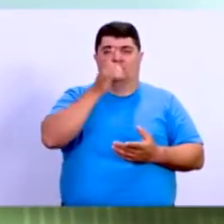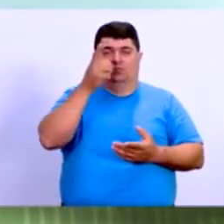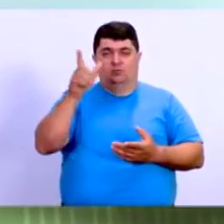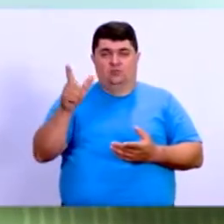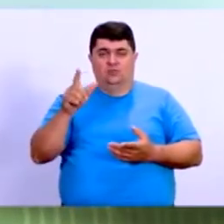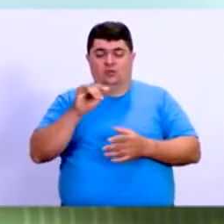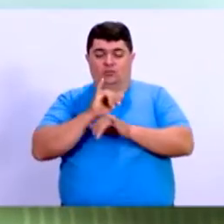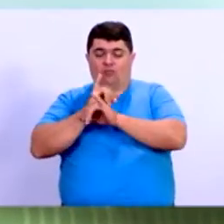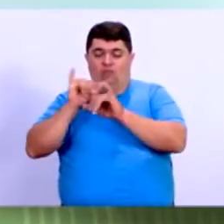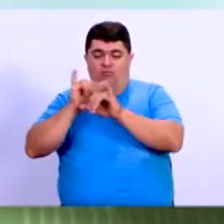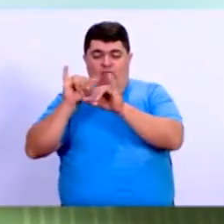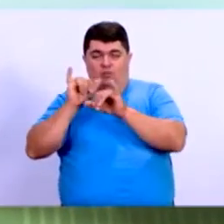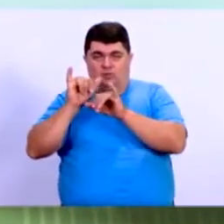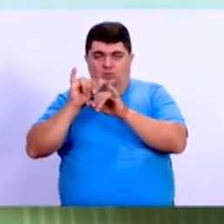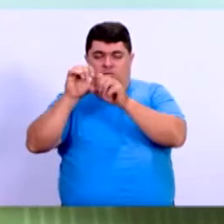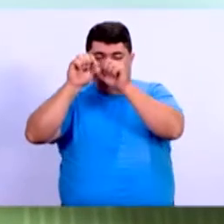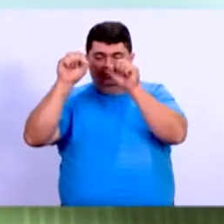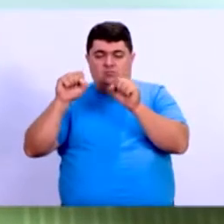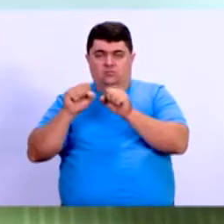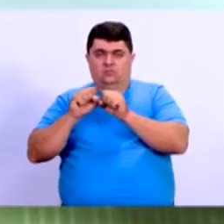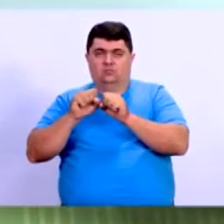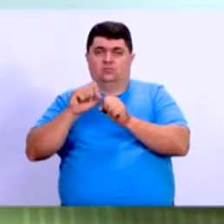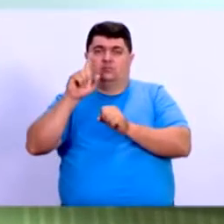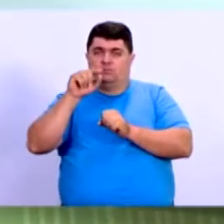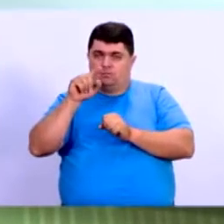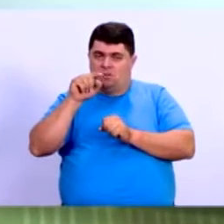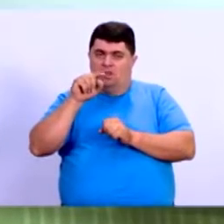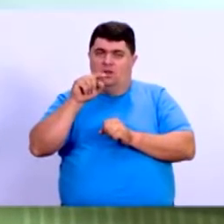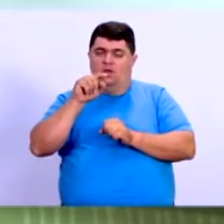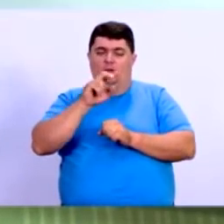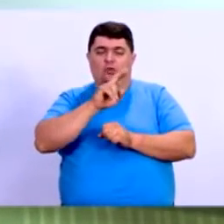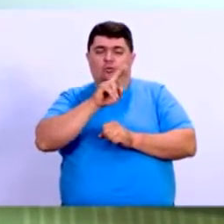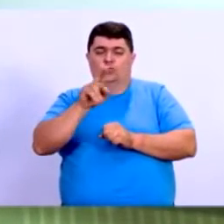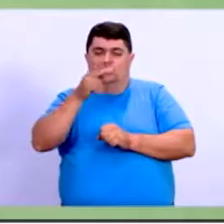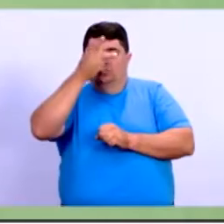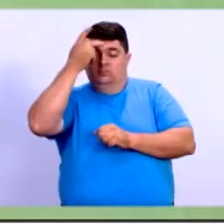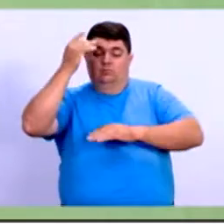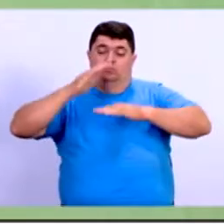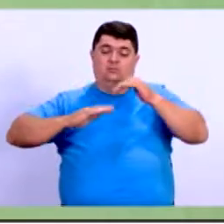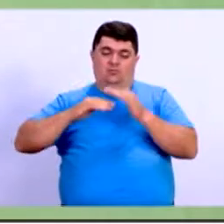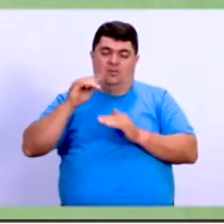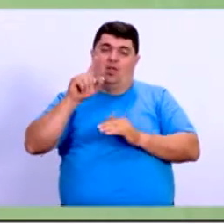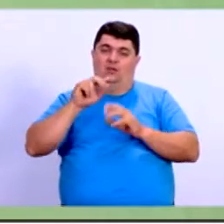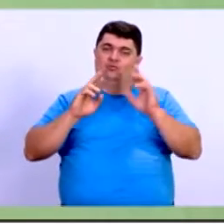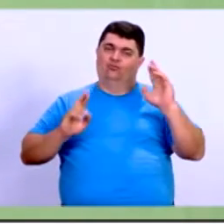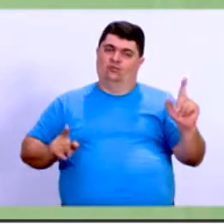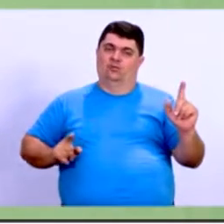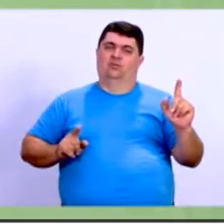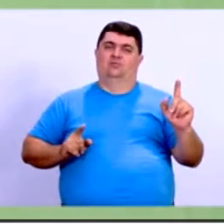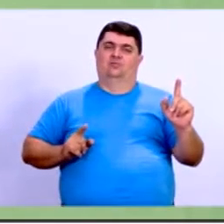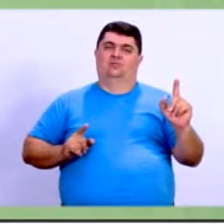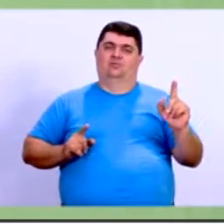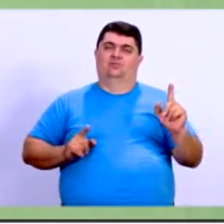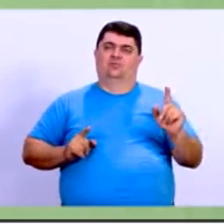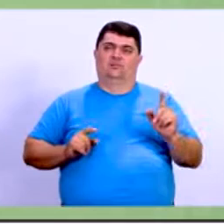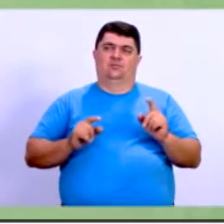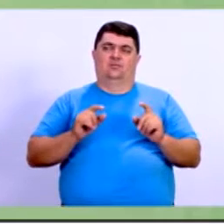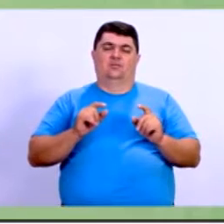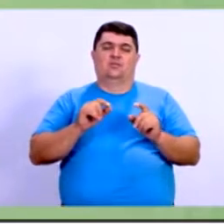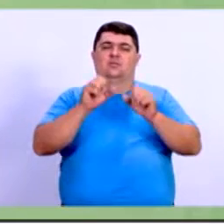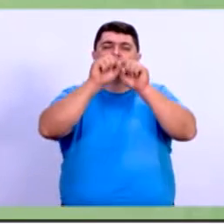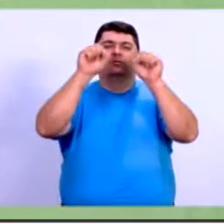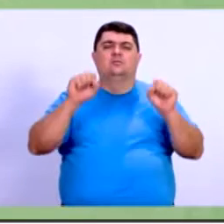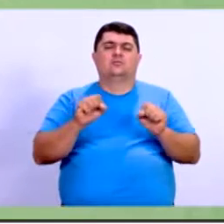uma informação, não é mais um fato bruto, tá? Os sistemas é quando eu faço essa